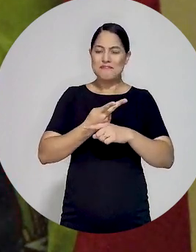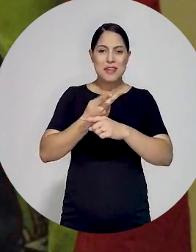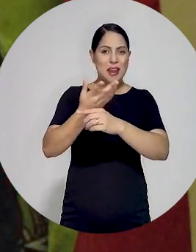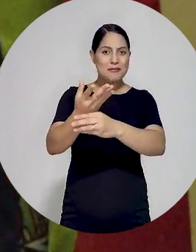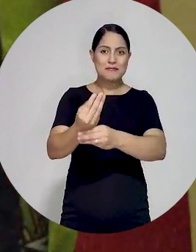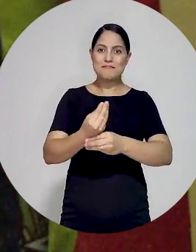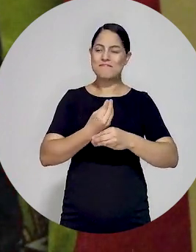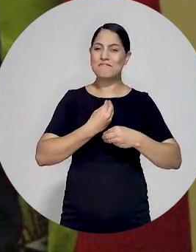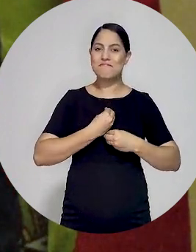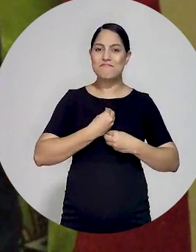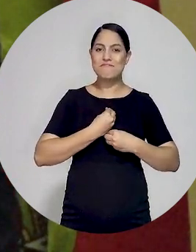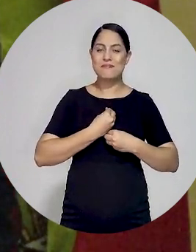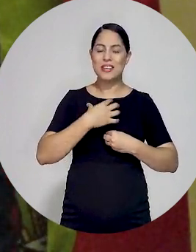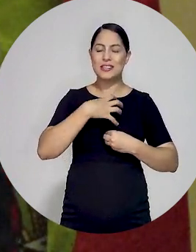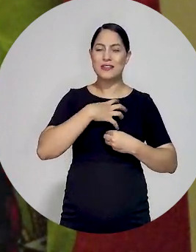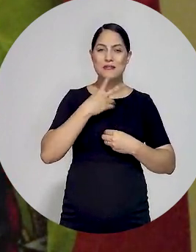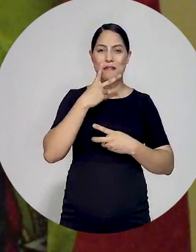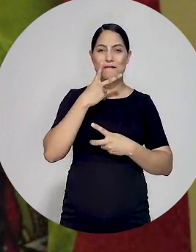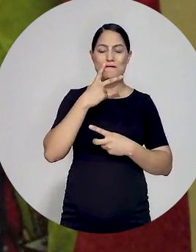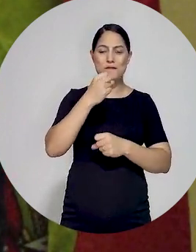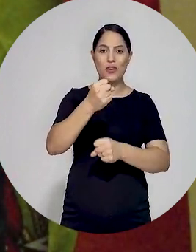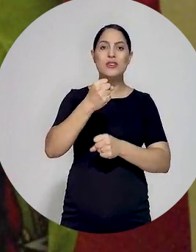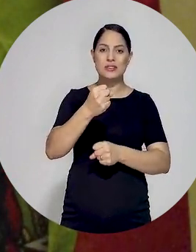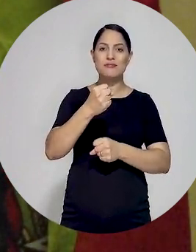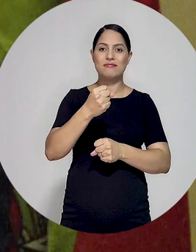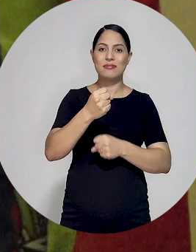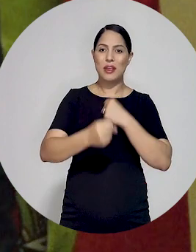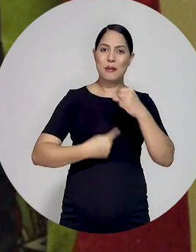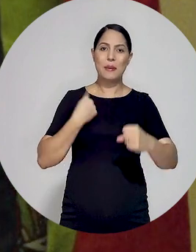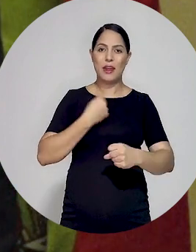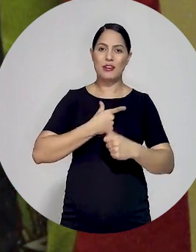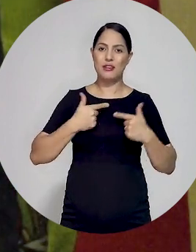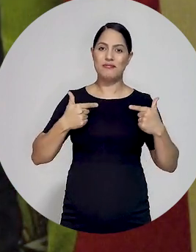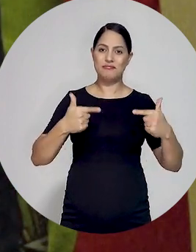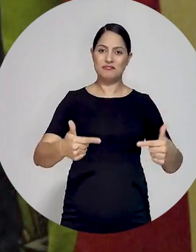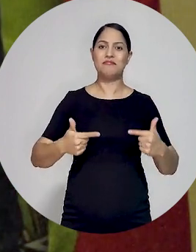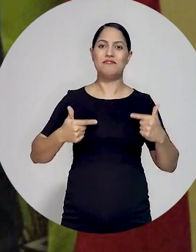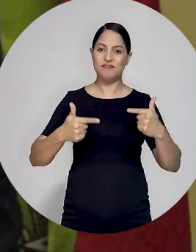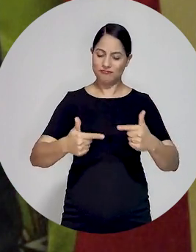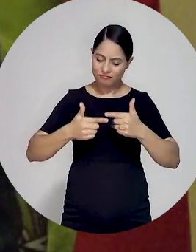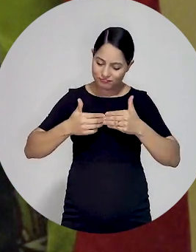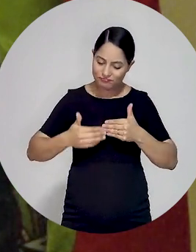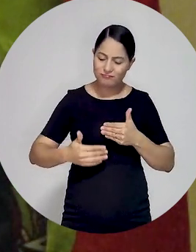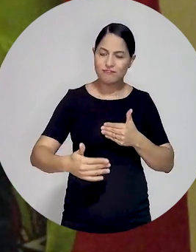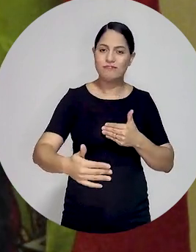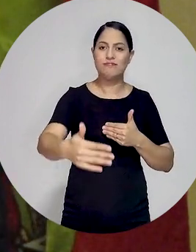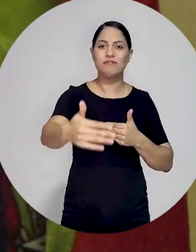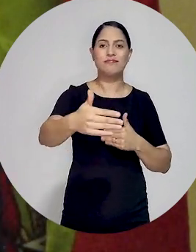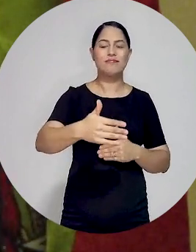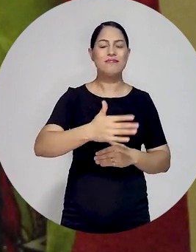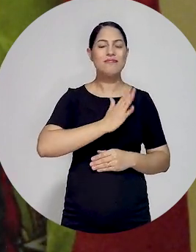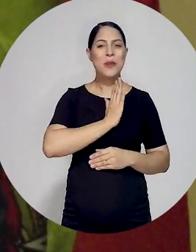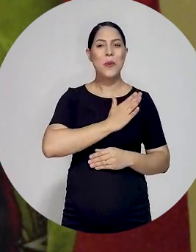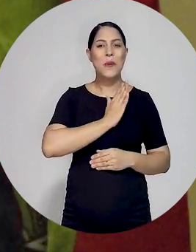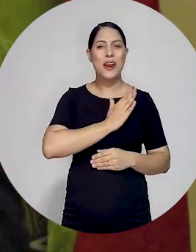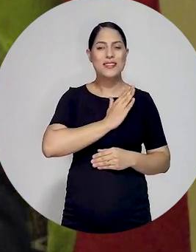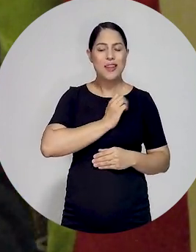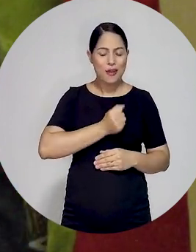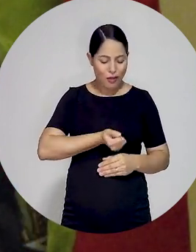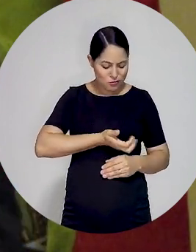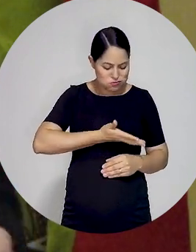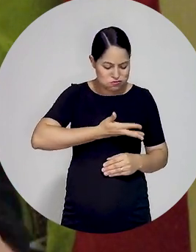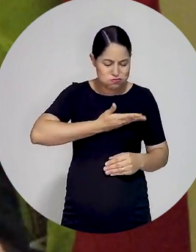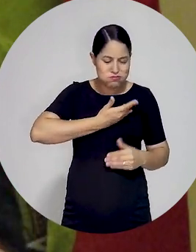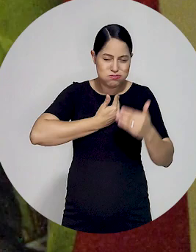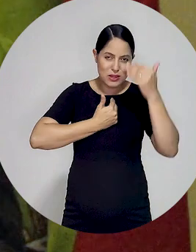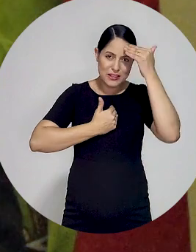essa belíssima honraria, trouxe muito mais força e mais vida para as batalhas que continuaremos a travar. Portanto, com o